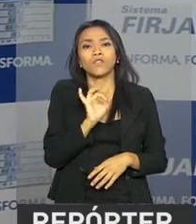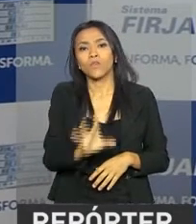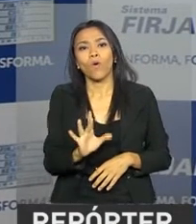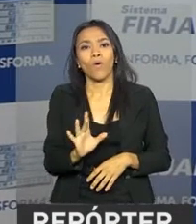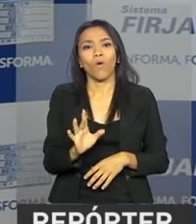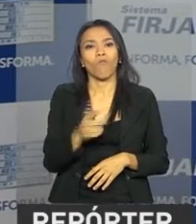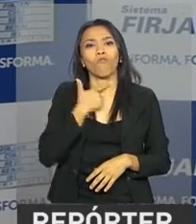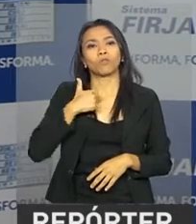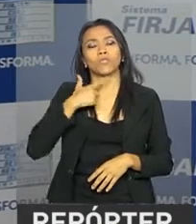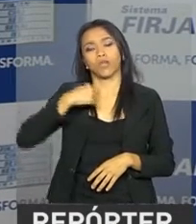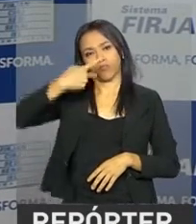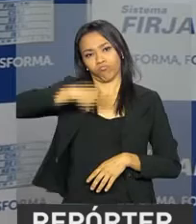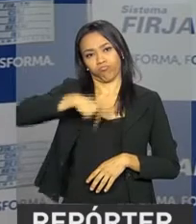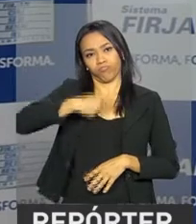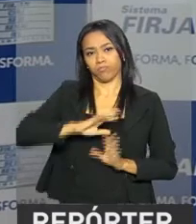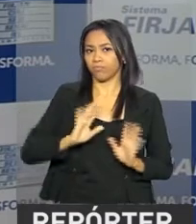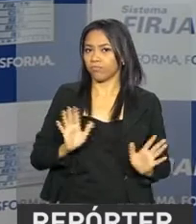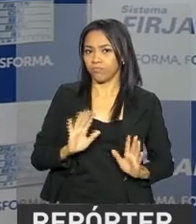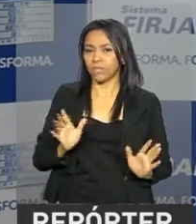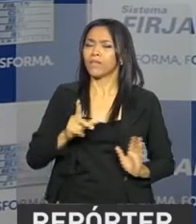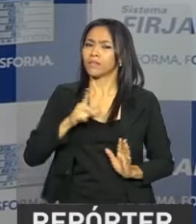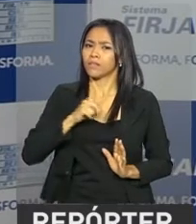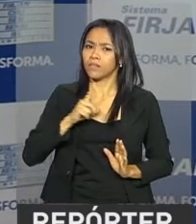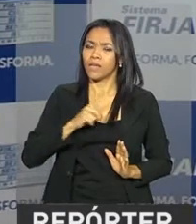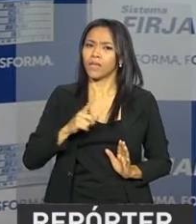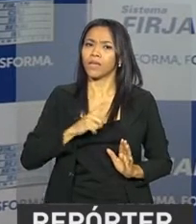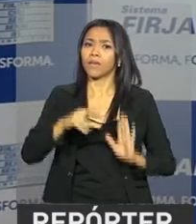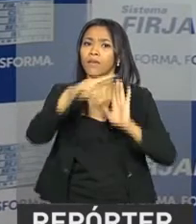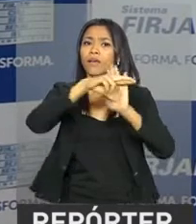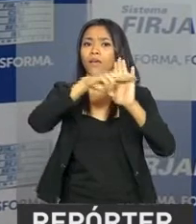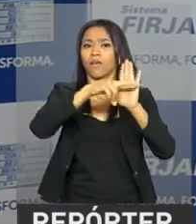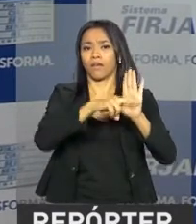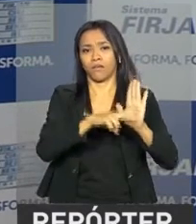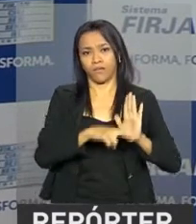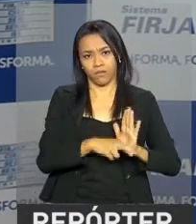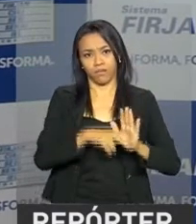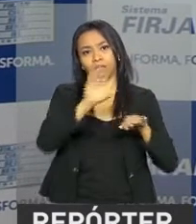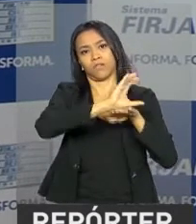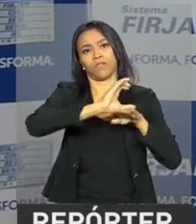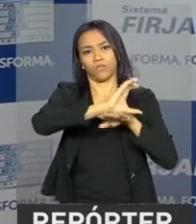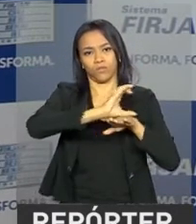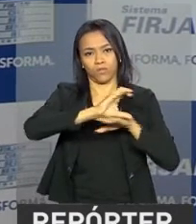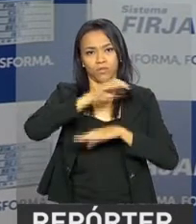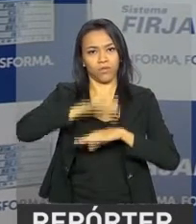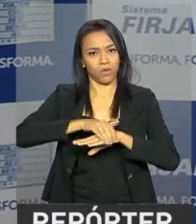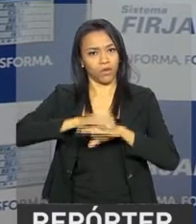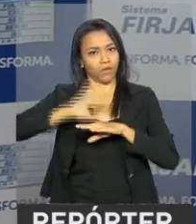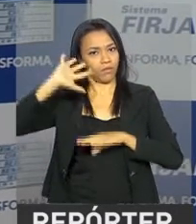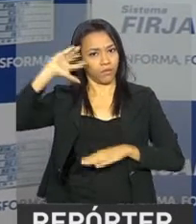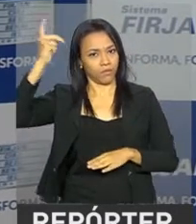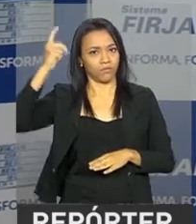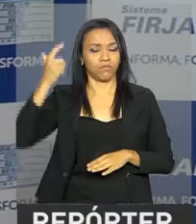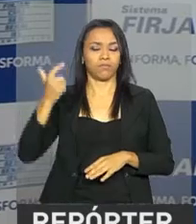não vontade. Existem definições constitucionais que